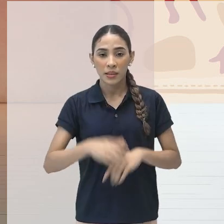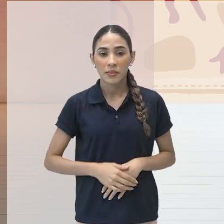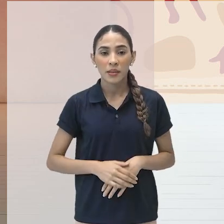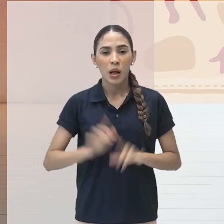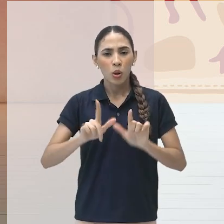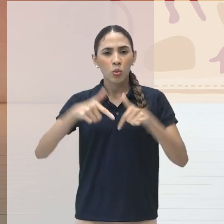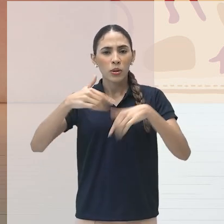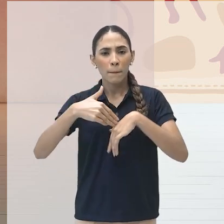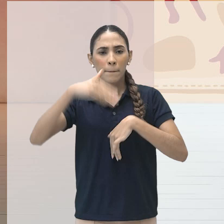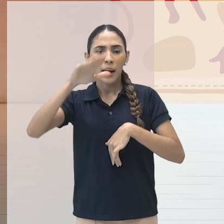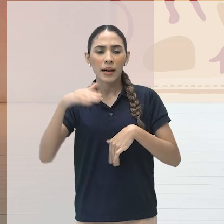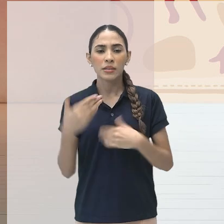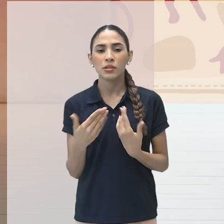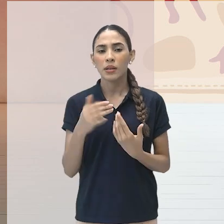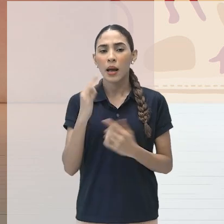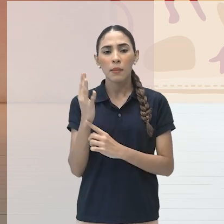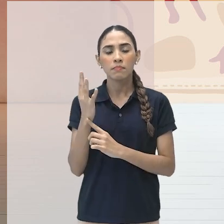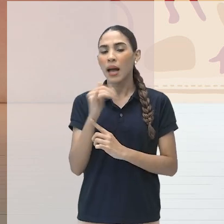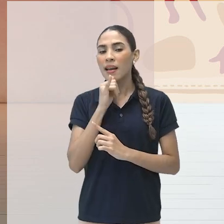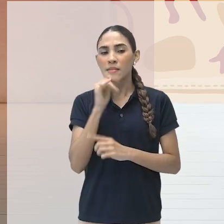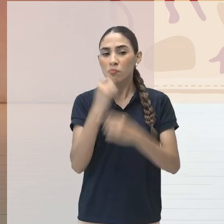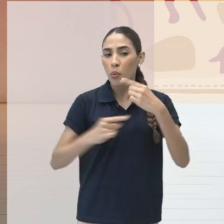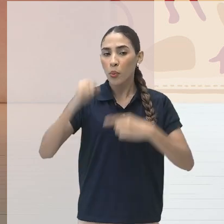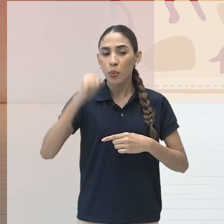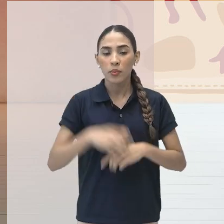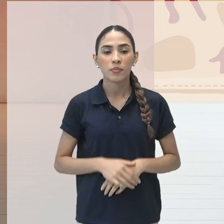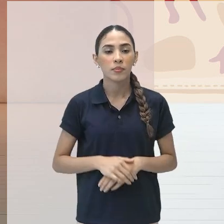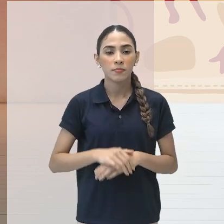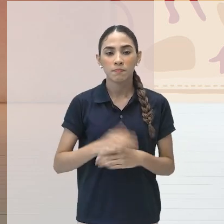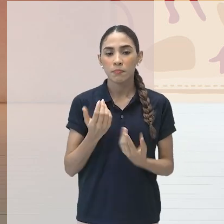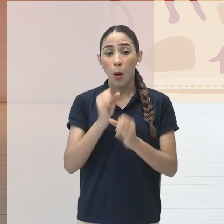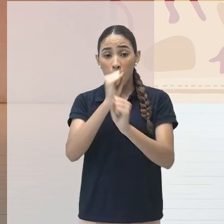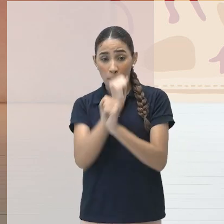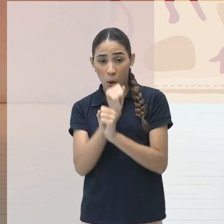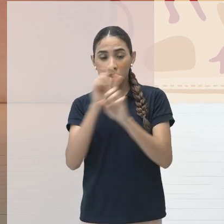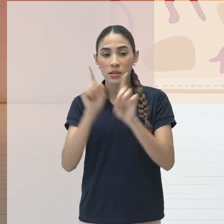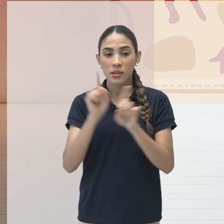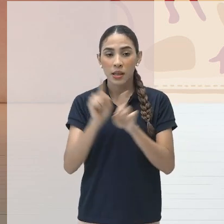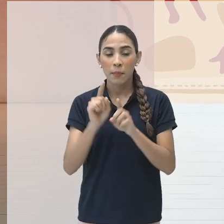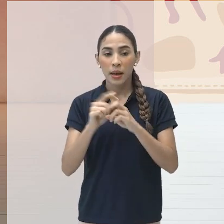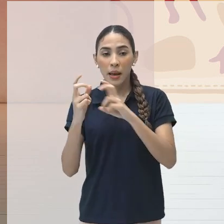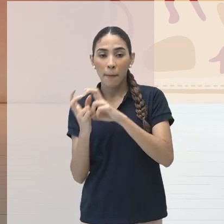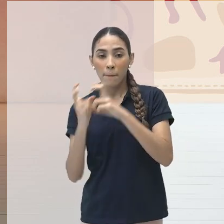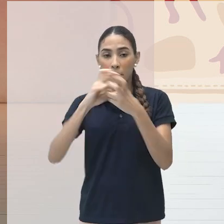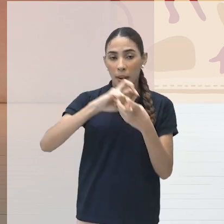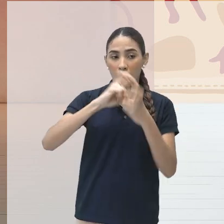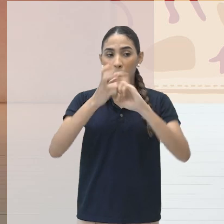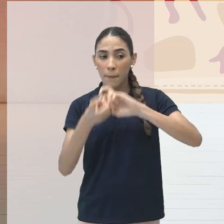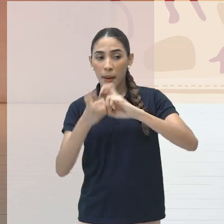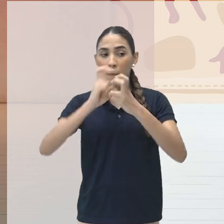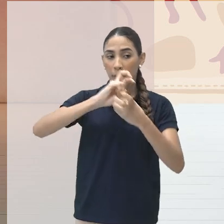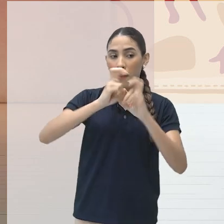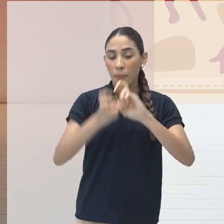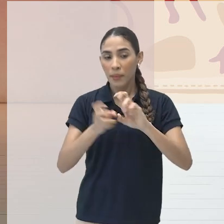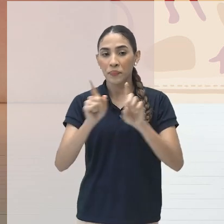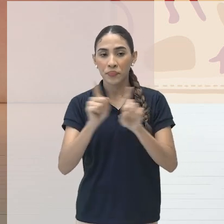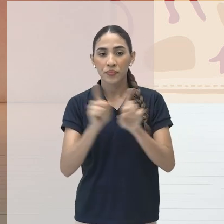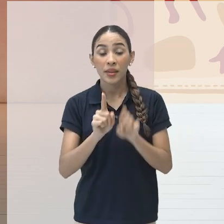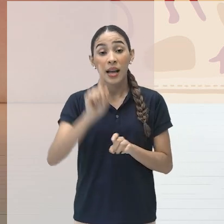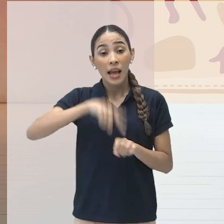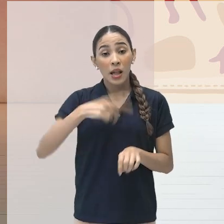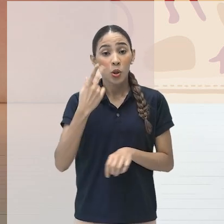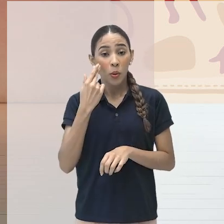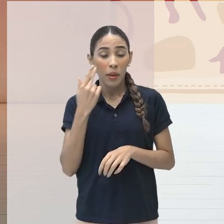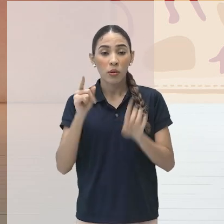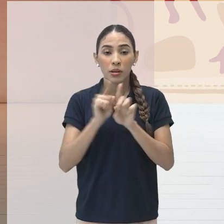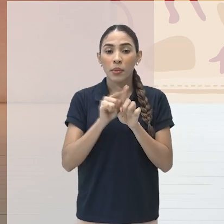mais modernas, como o boxe, o kickboxe, capoeira, dentre outros. É comum